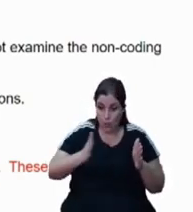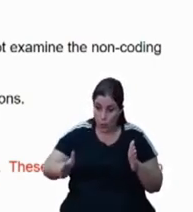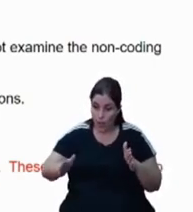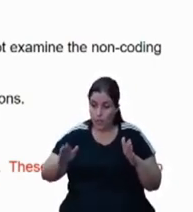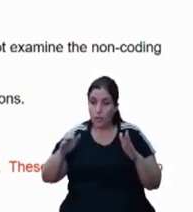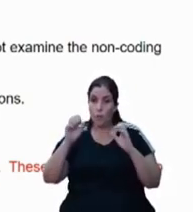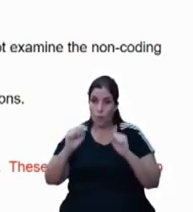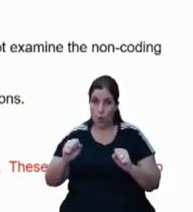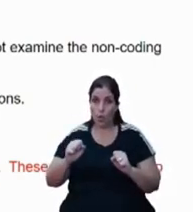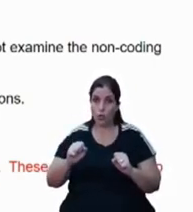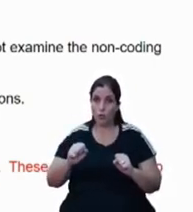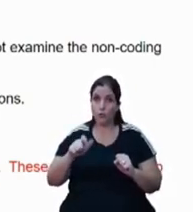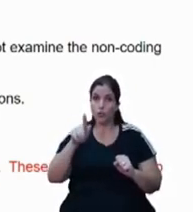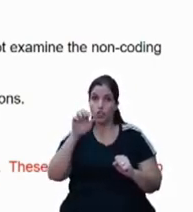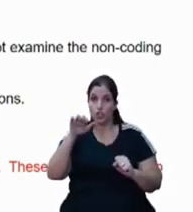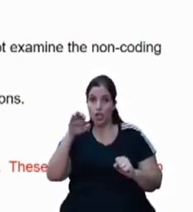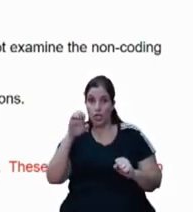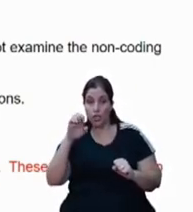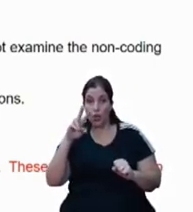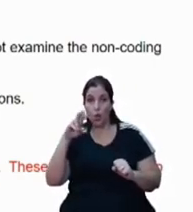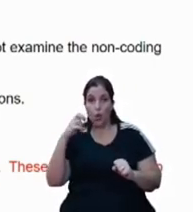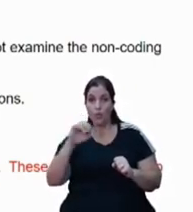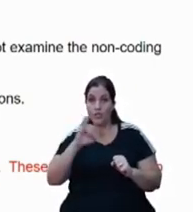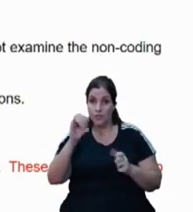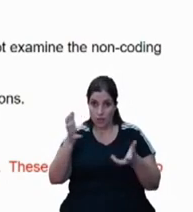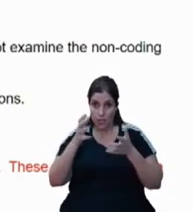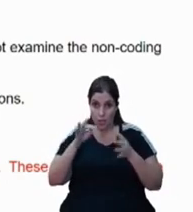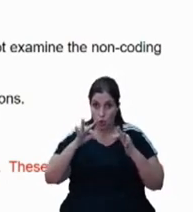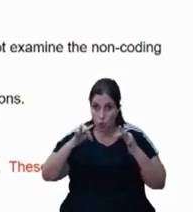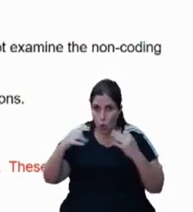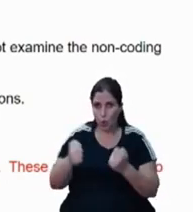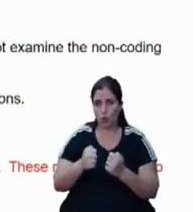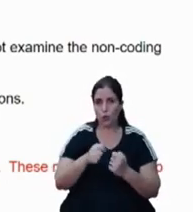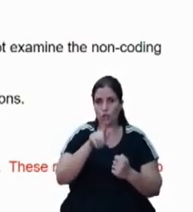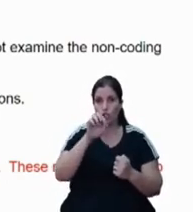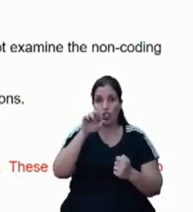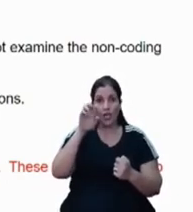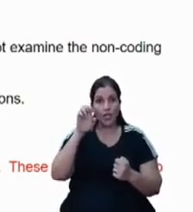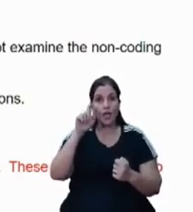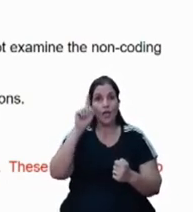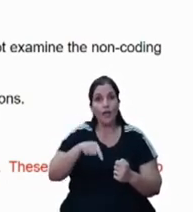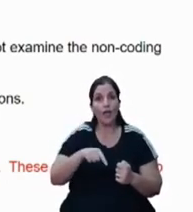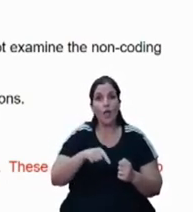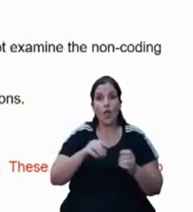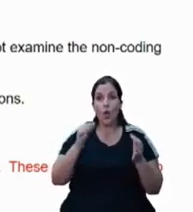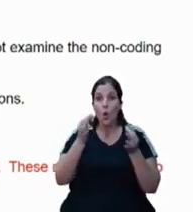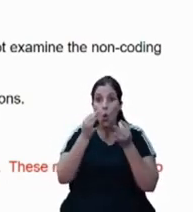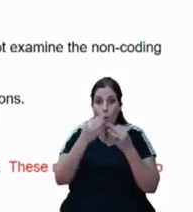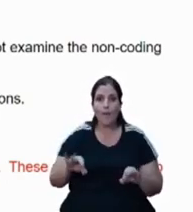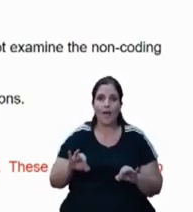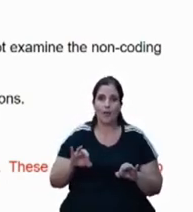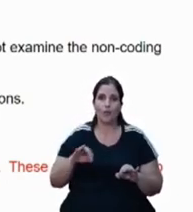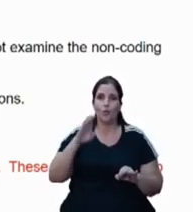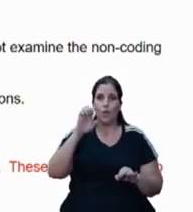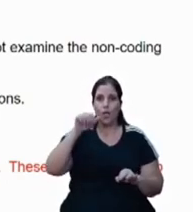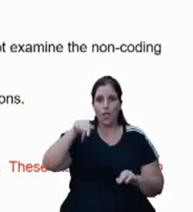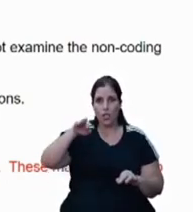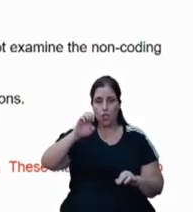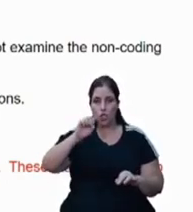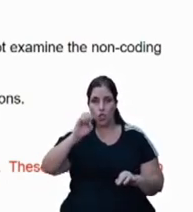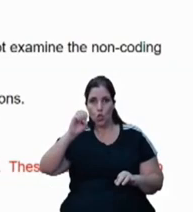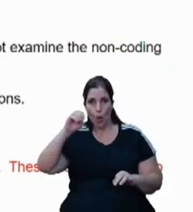para for all todos os 30 mil 30,000 genes. genes. Se If você you do fizer all todos os 30,000 30 mil genes, genes, isto é chamado this is called sequenciamento whole completo do exome exoma. sequencing.